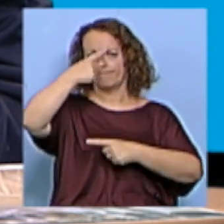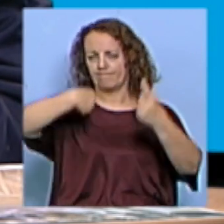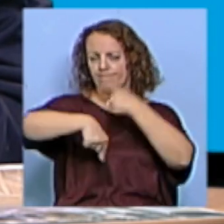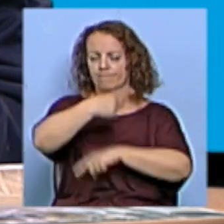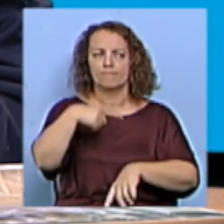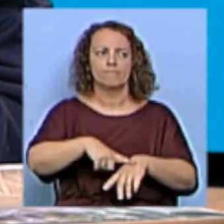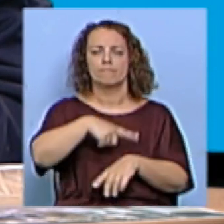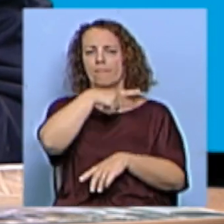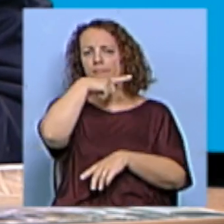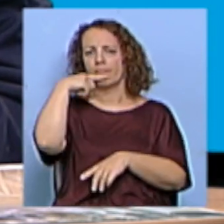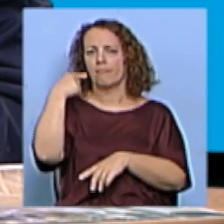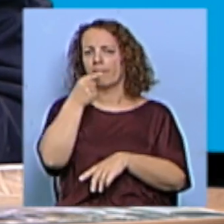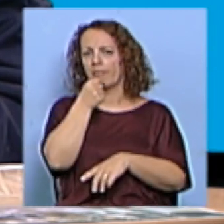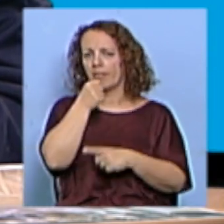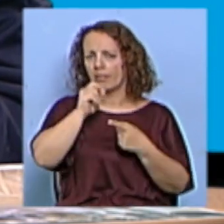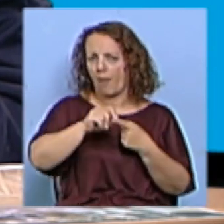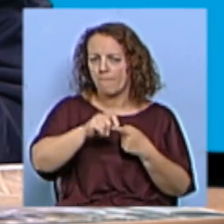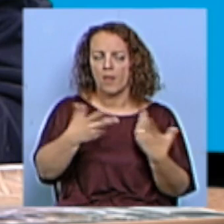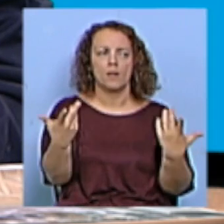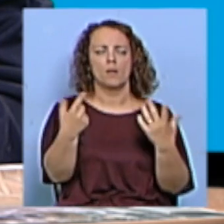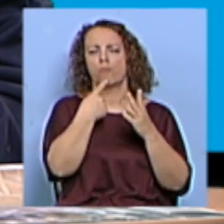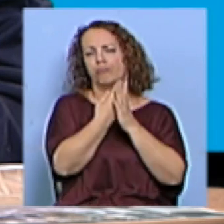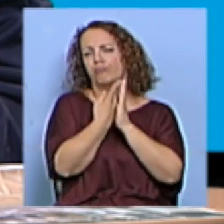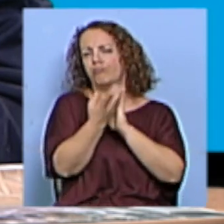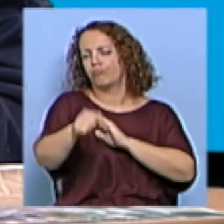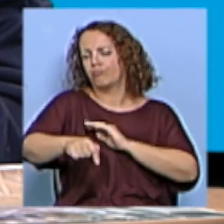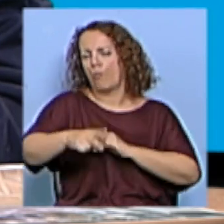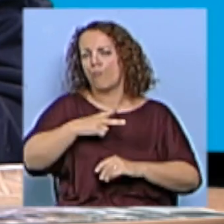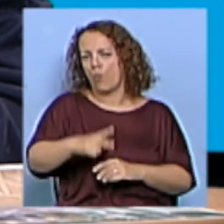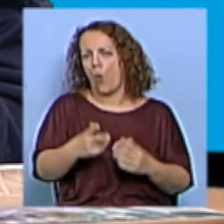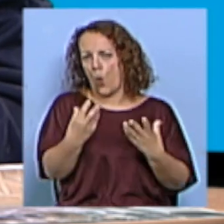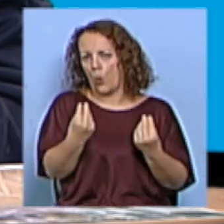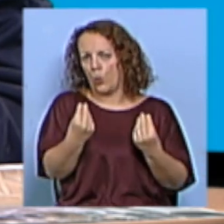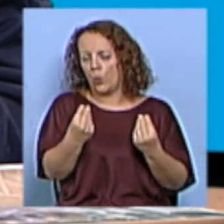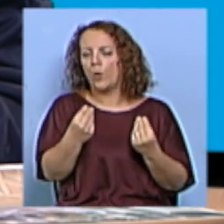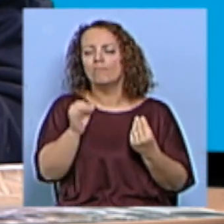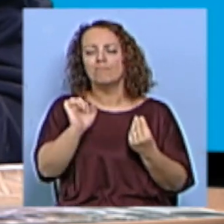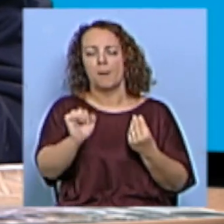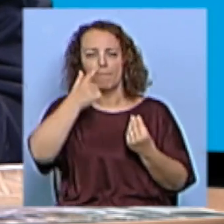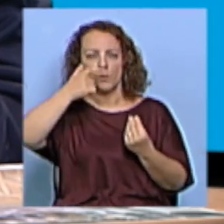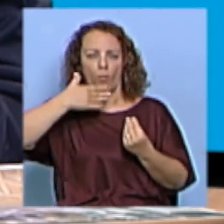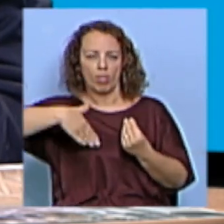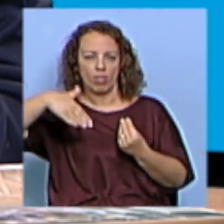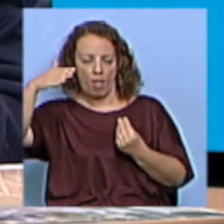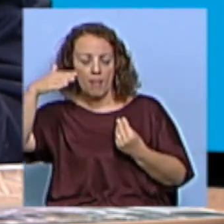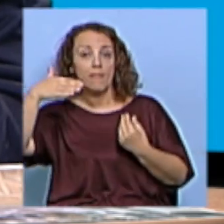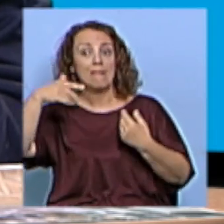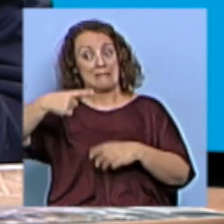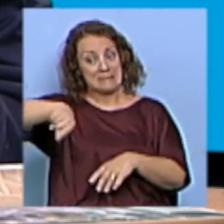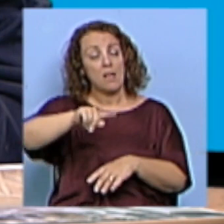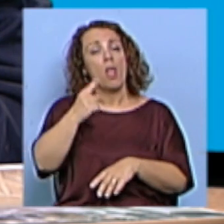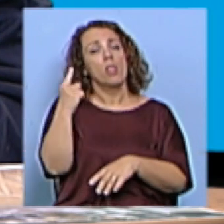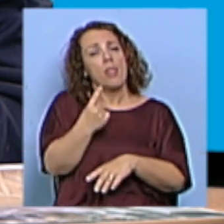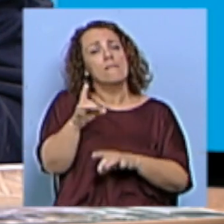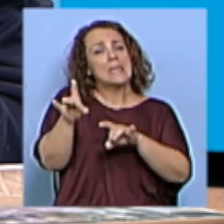são patologias muito frequentes no nosso país, para pessoas com maior idade, também devem tentar evitar ou,